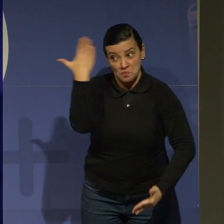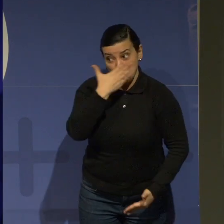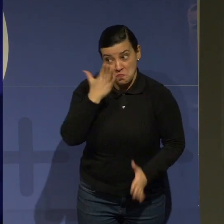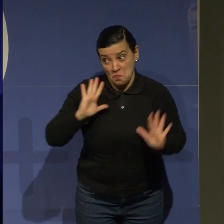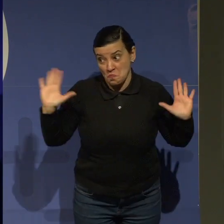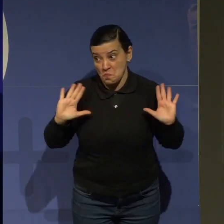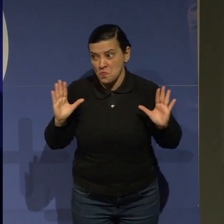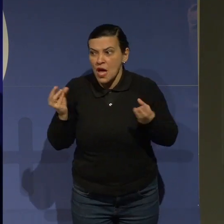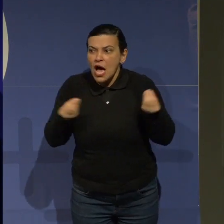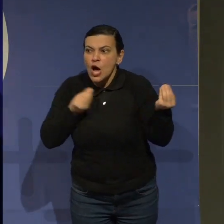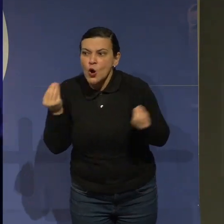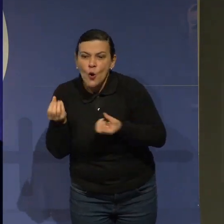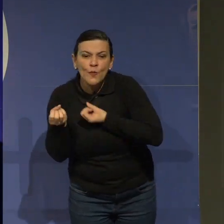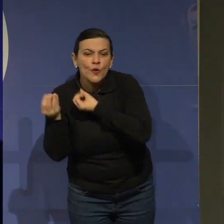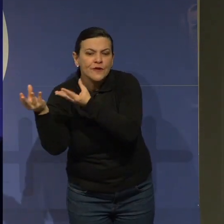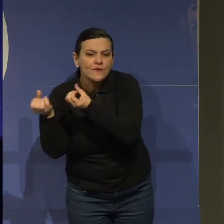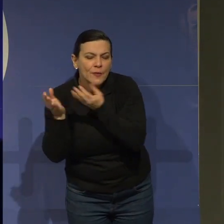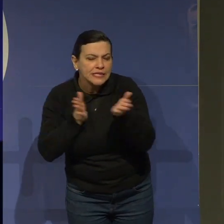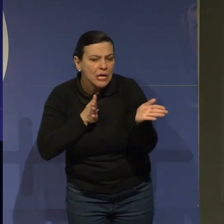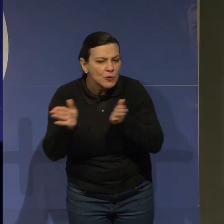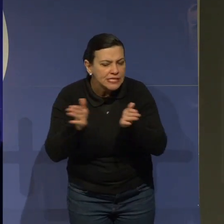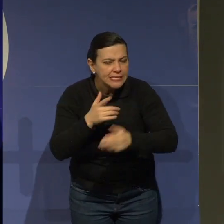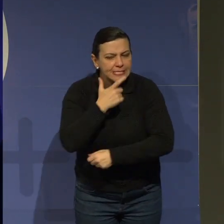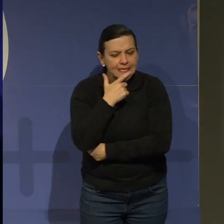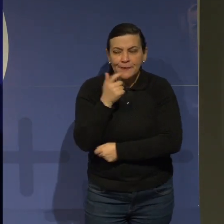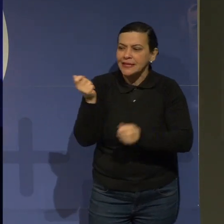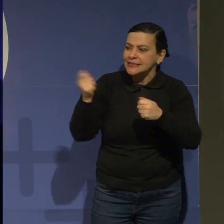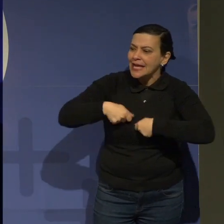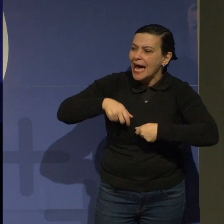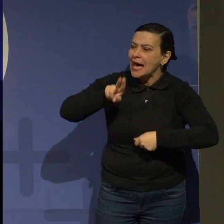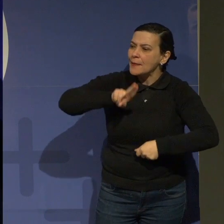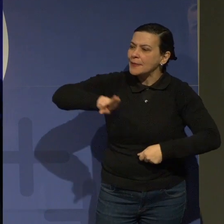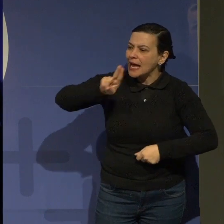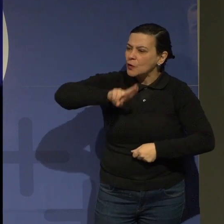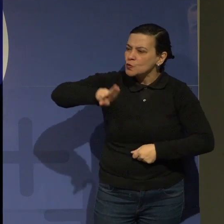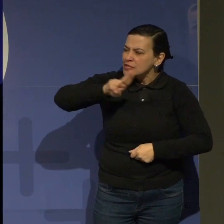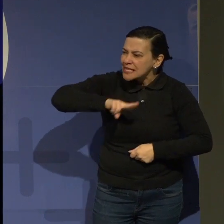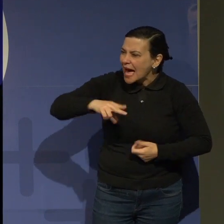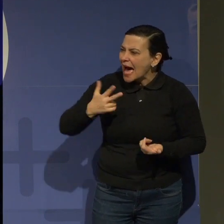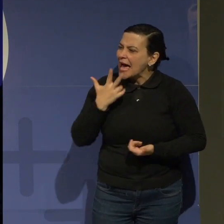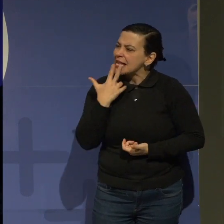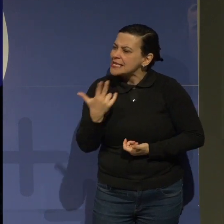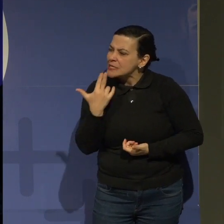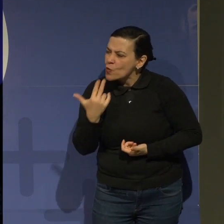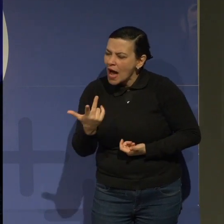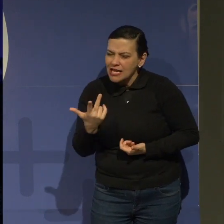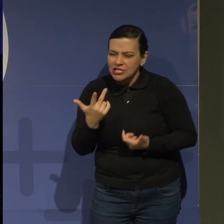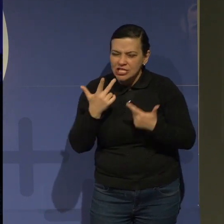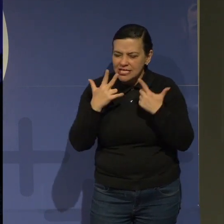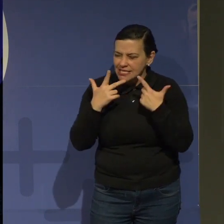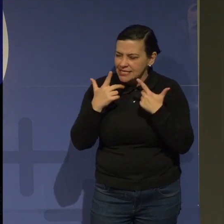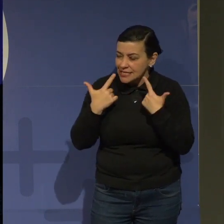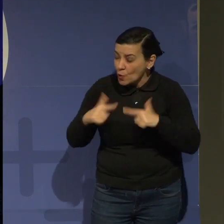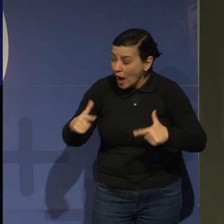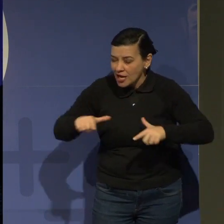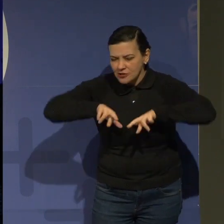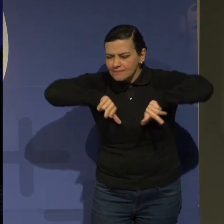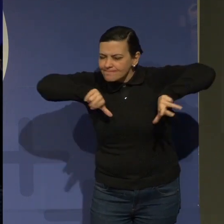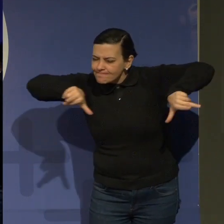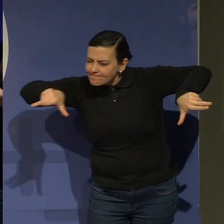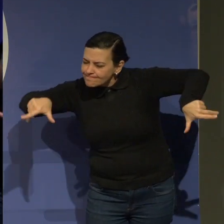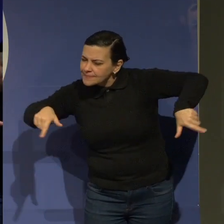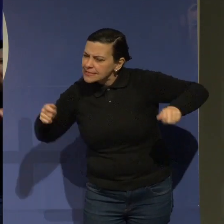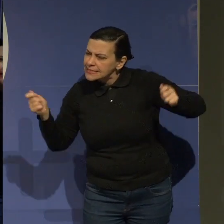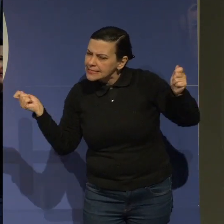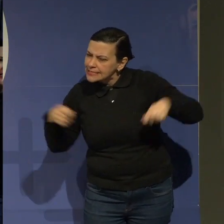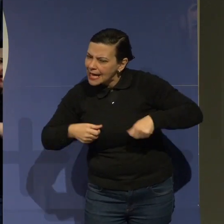pessoa. Como eu posso usar multicanais e multilinguagens para tornar essa comunicação mais dinâmica